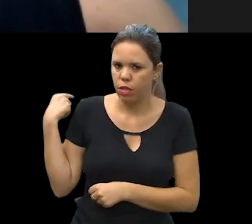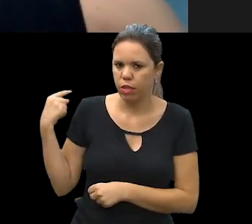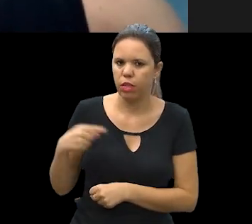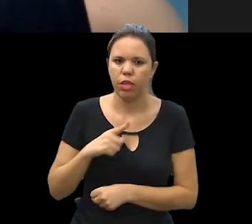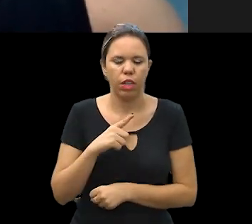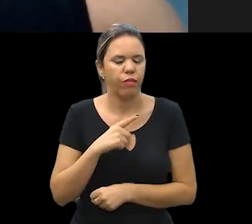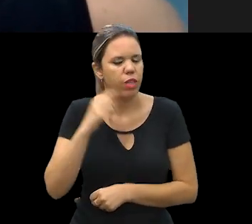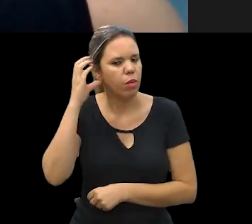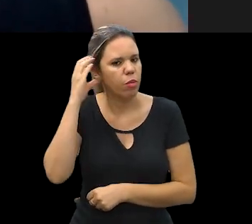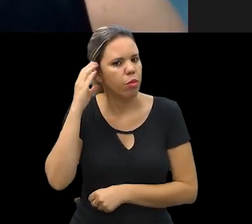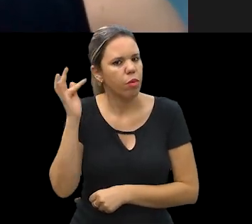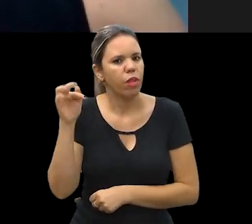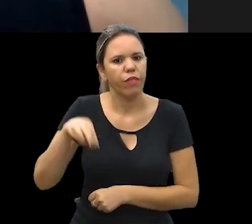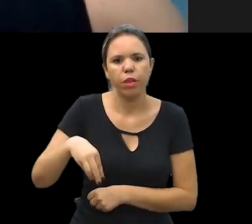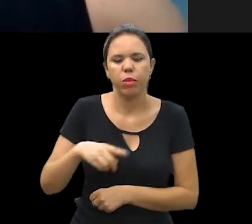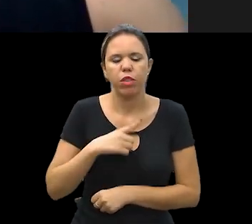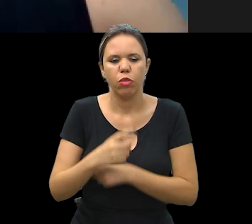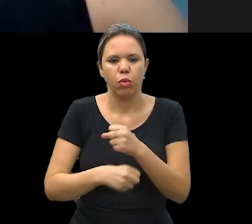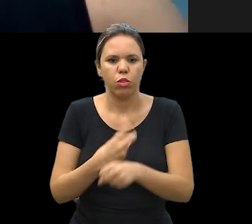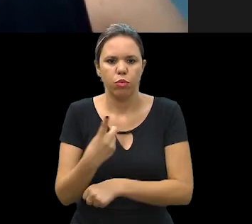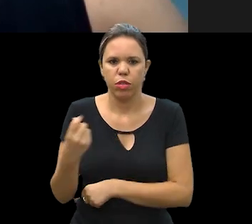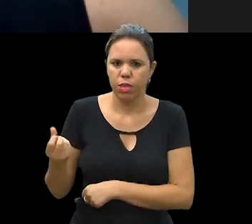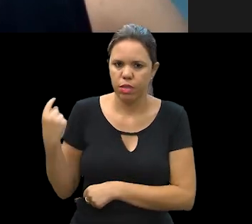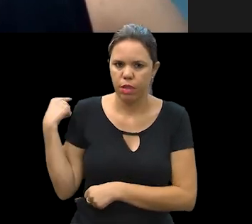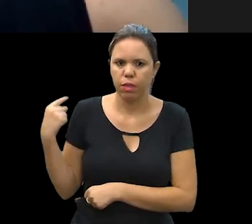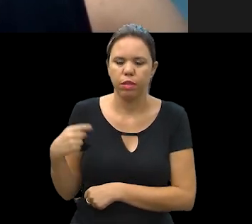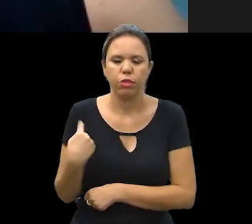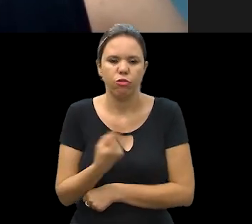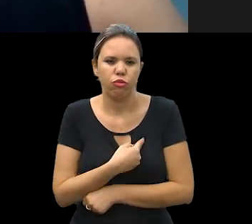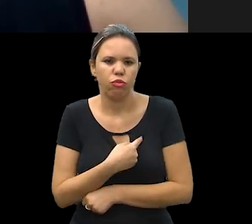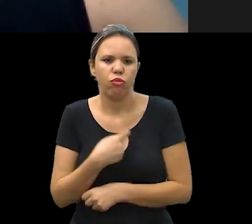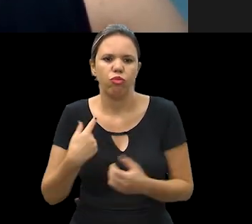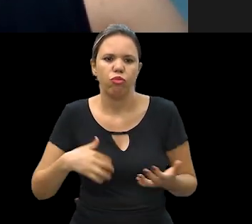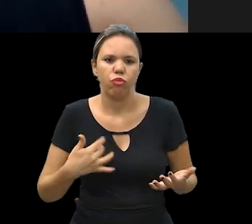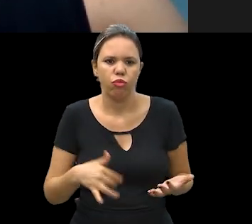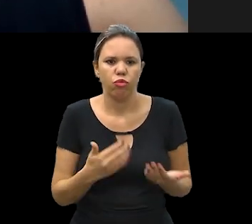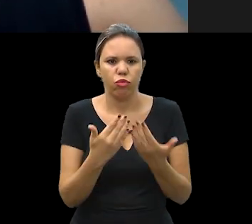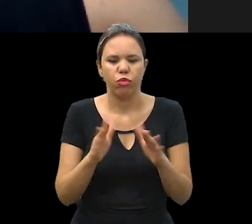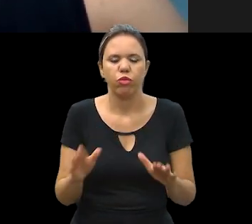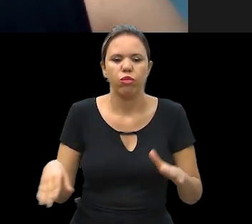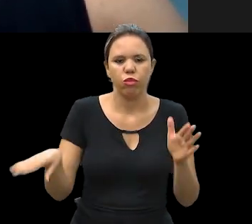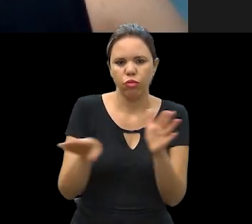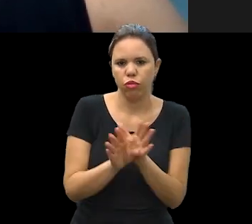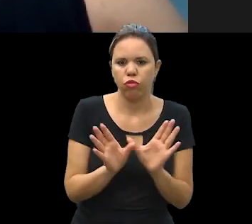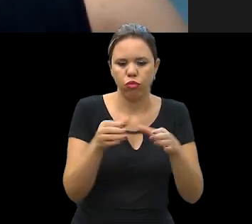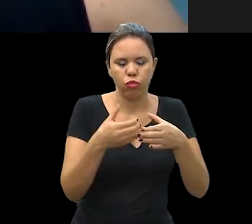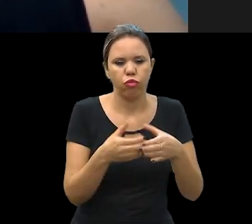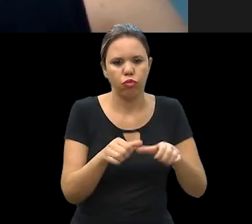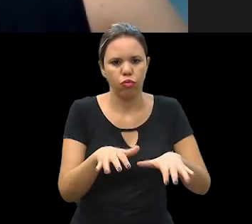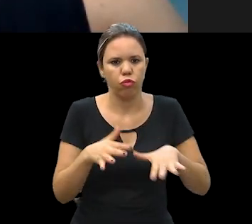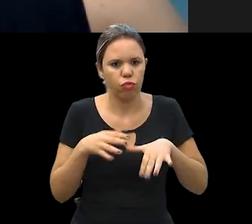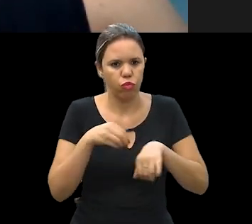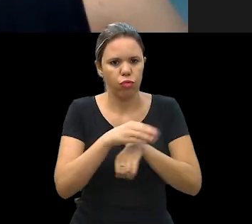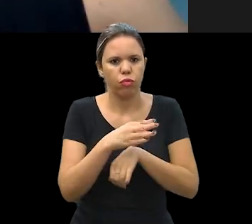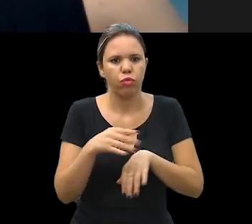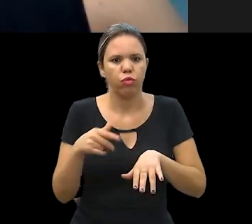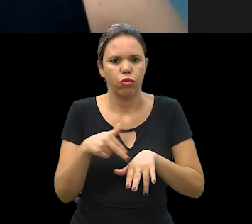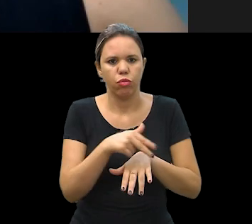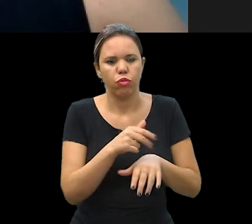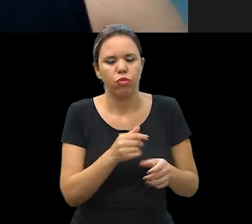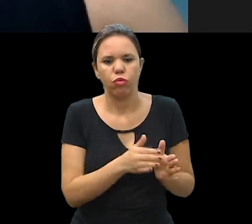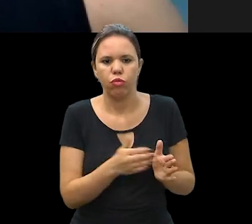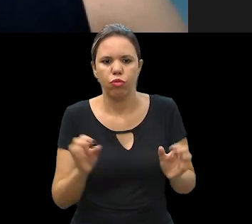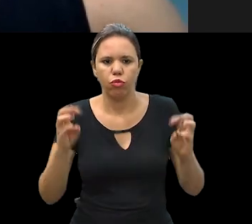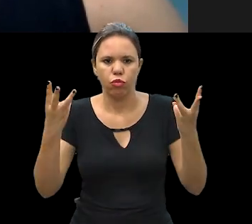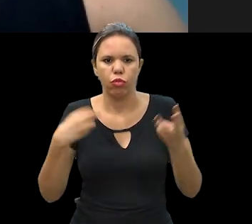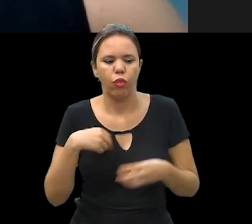Educadora FM, que teve aqui em 2016, e a gente estava tocando na abertura, eles chegaram e passaram por